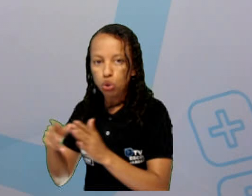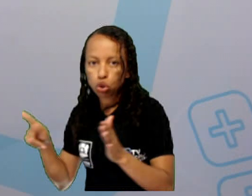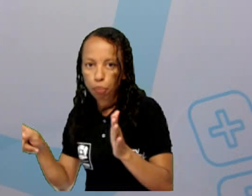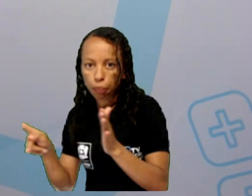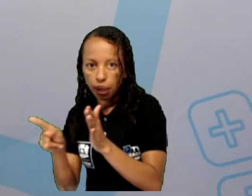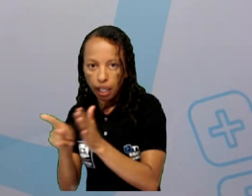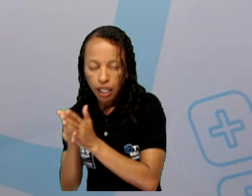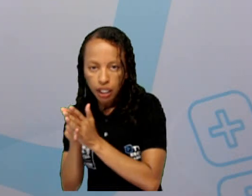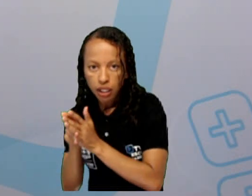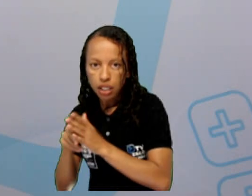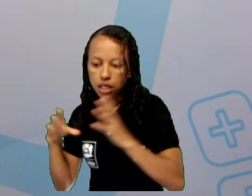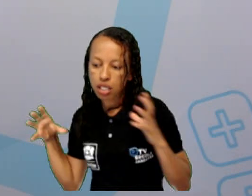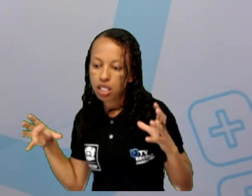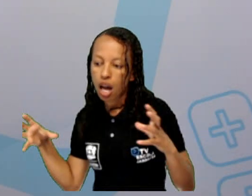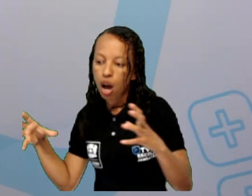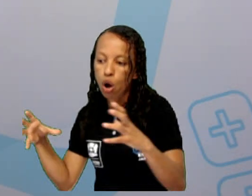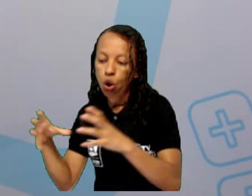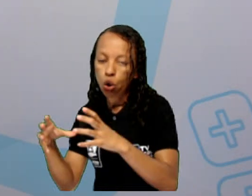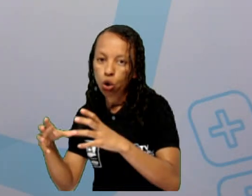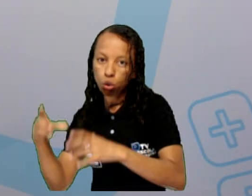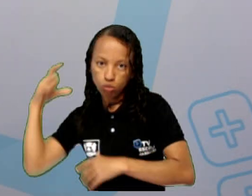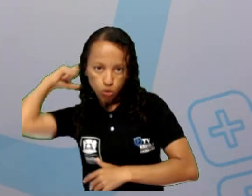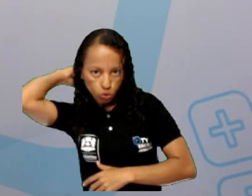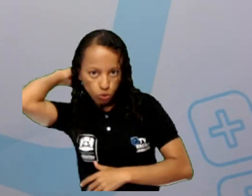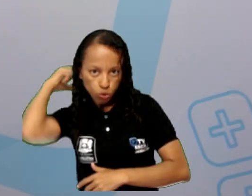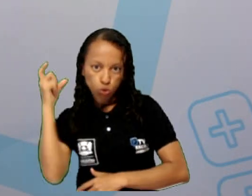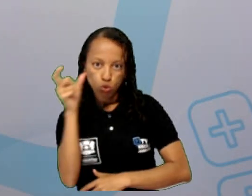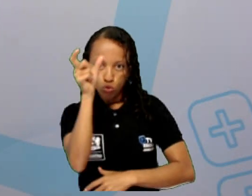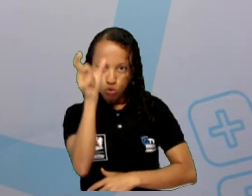espécies variadíssimas, ok?